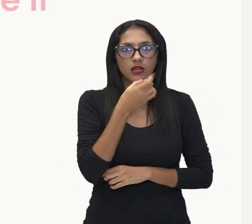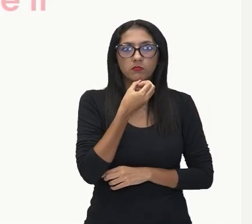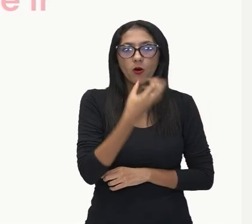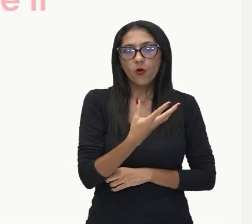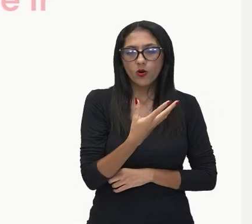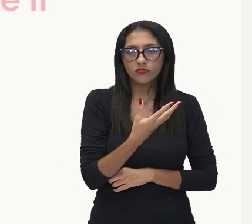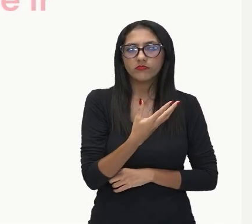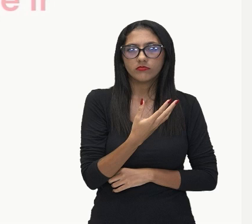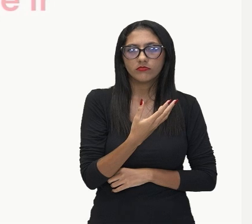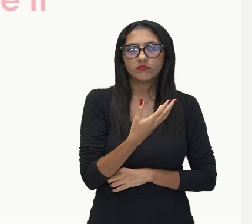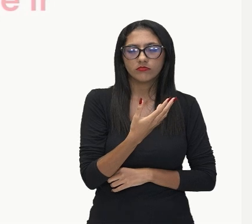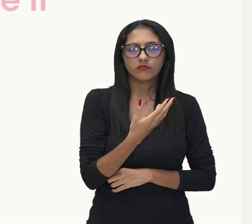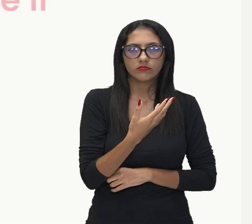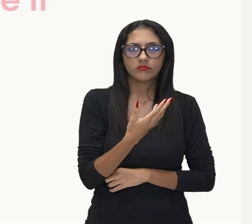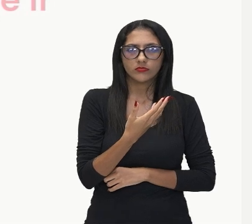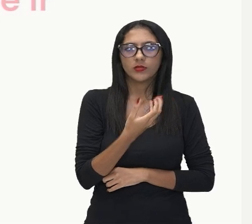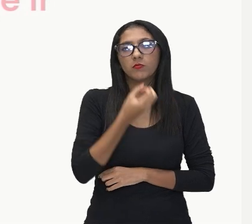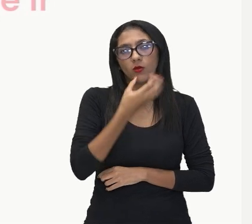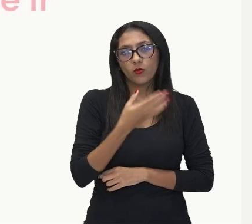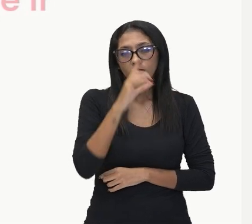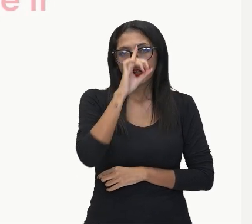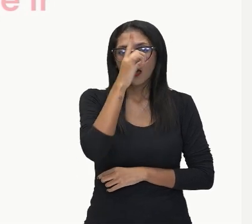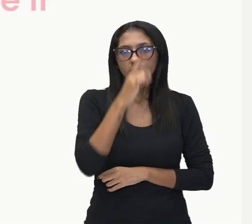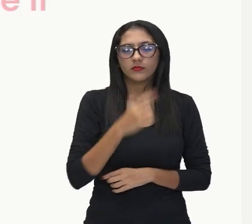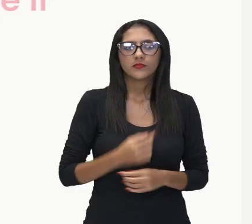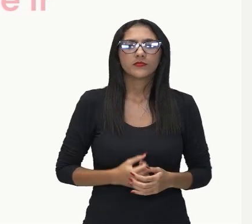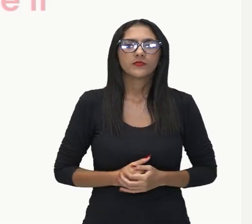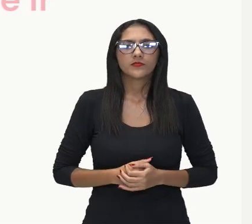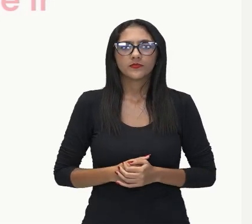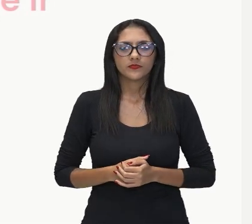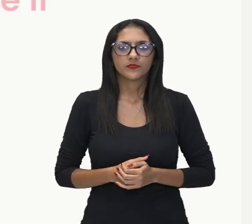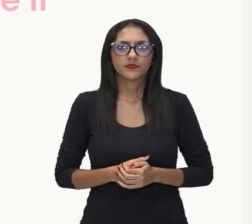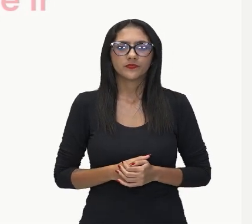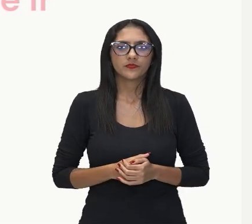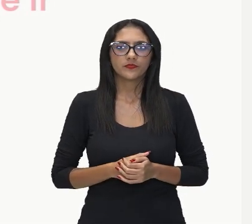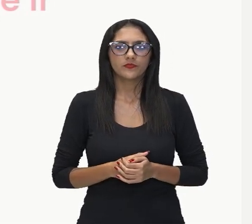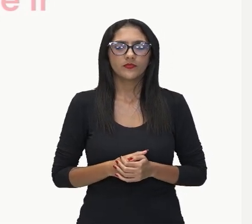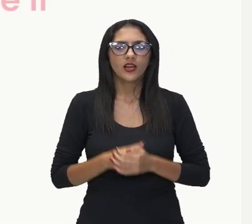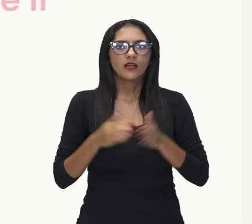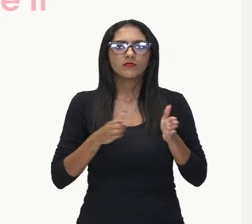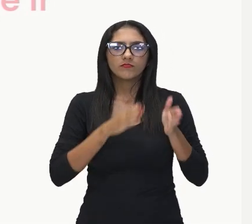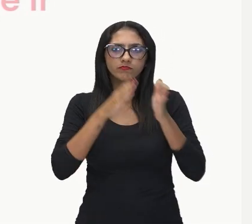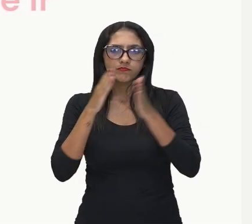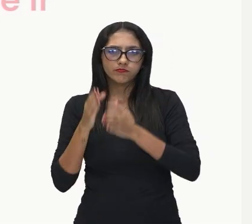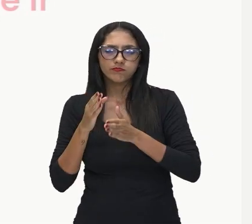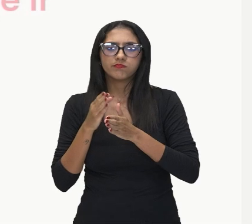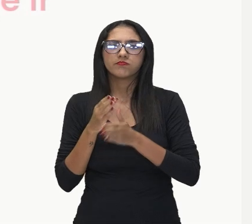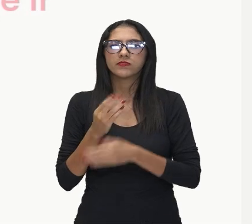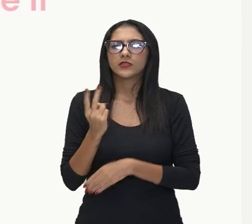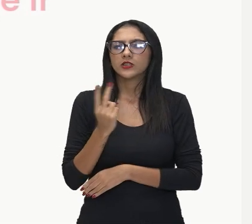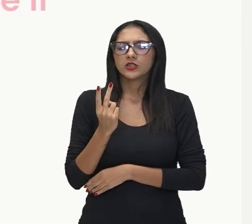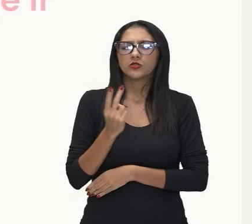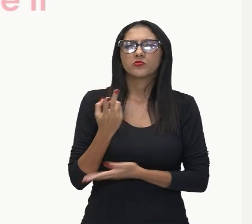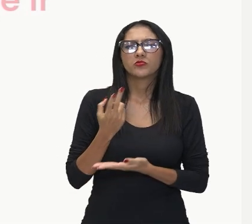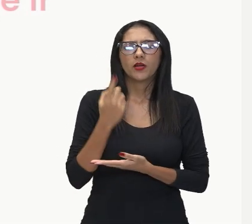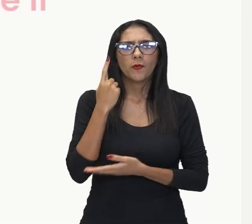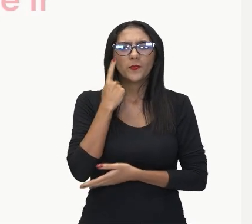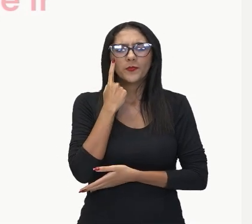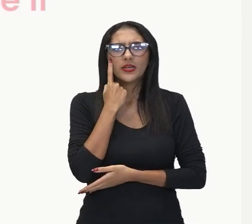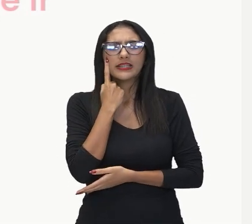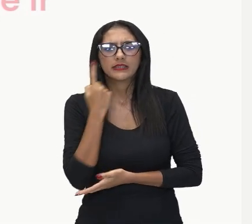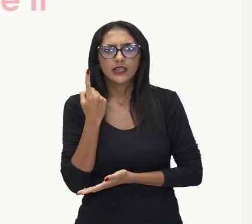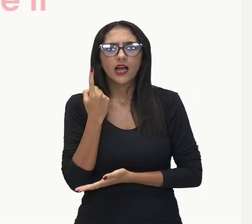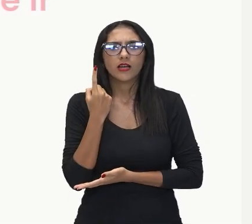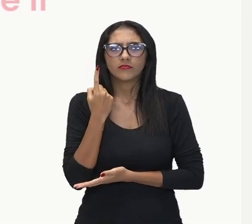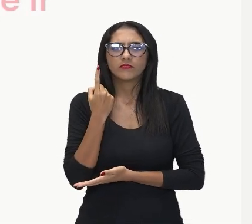positiva, ok? Agora, eu tenho que ir embora. Se eu for pensar, refletir em relação à